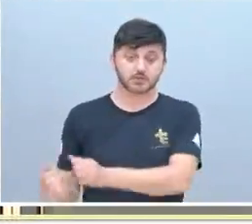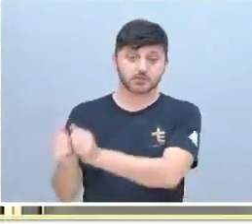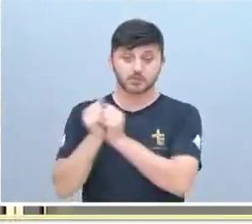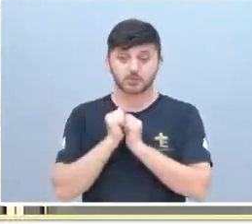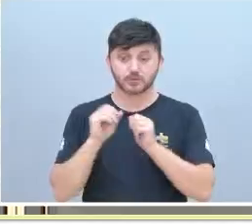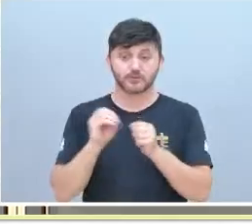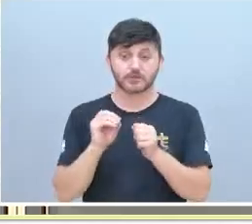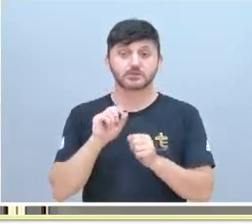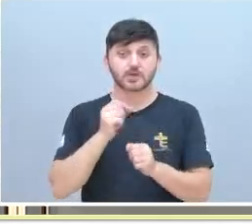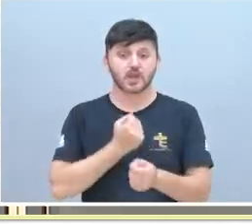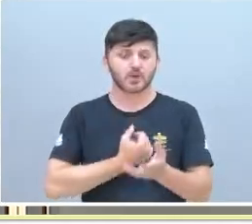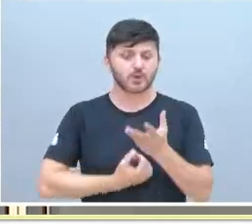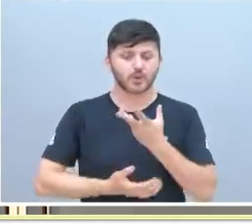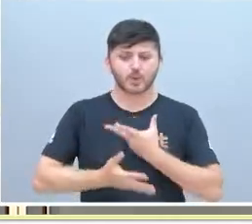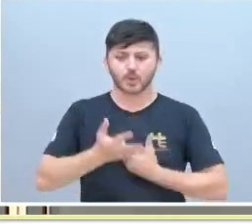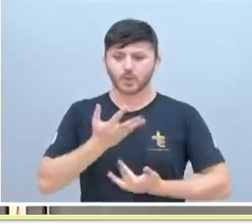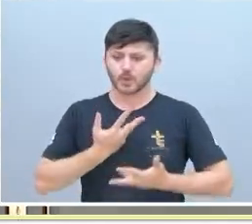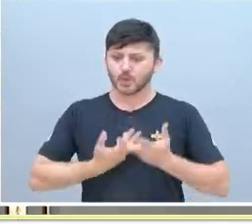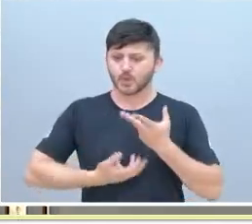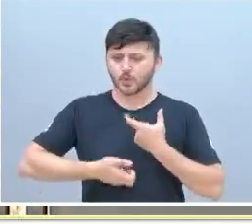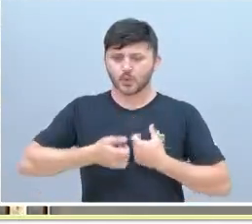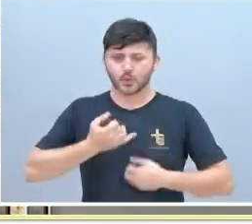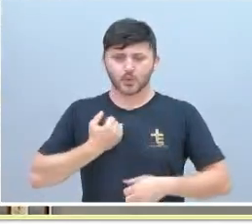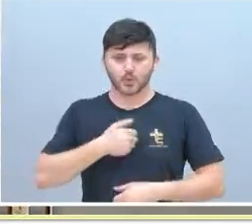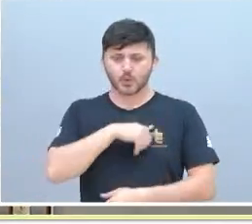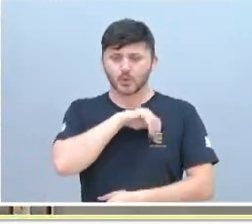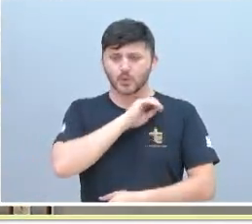faça borbulhar,